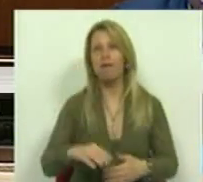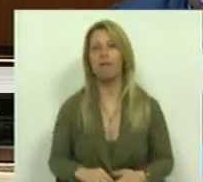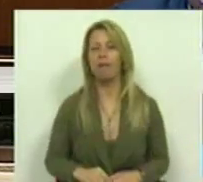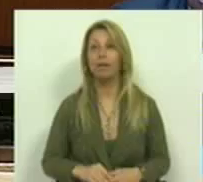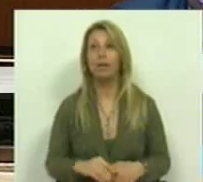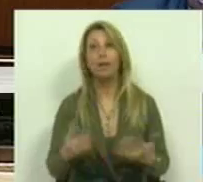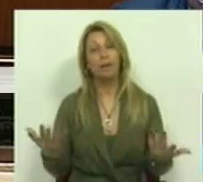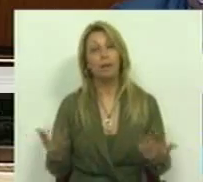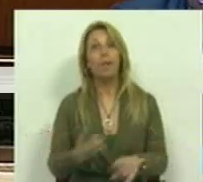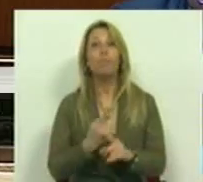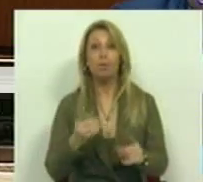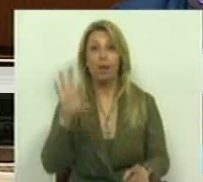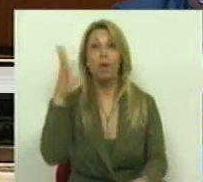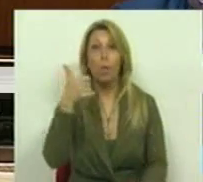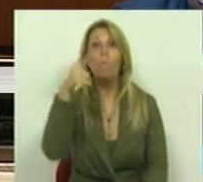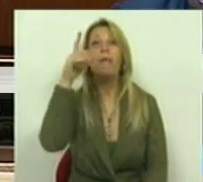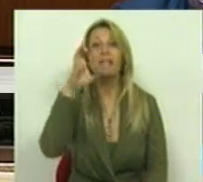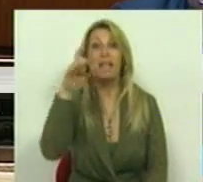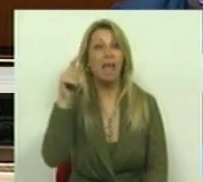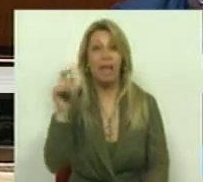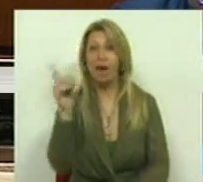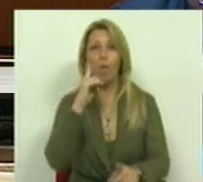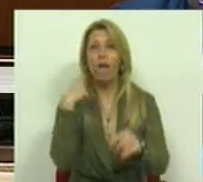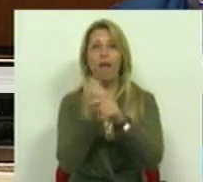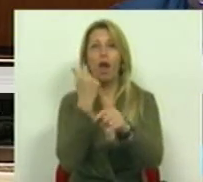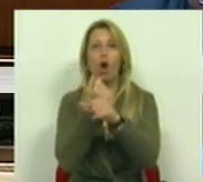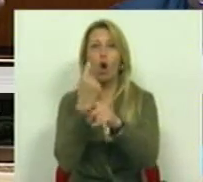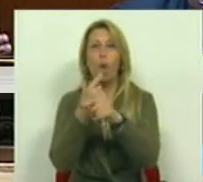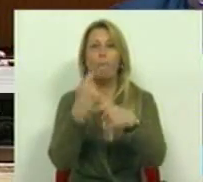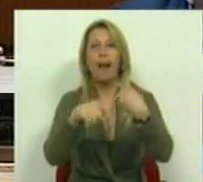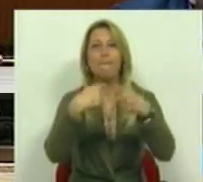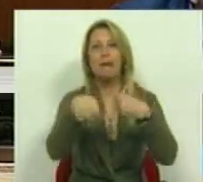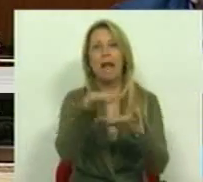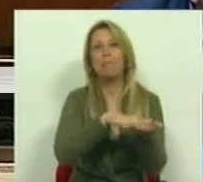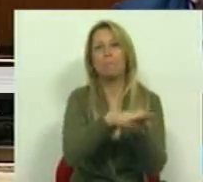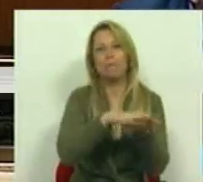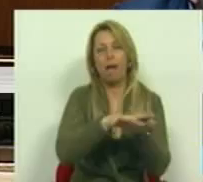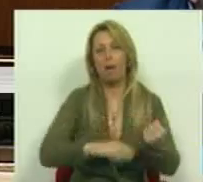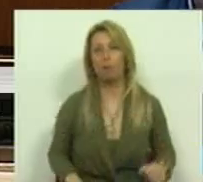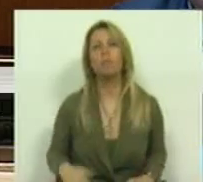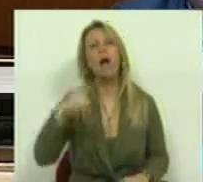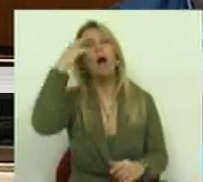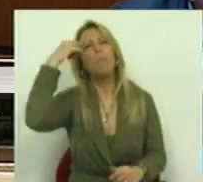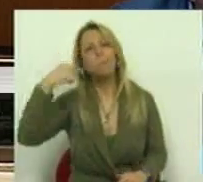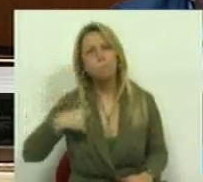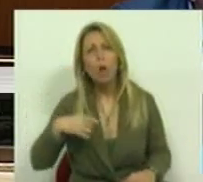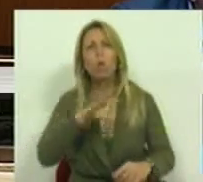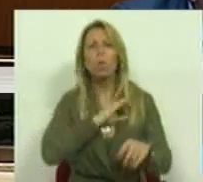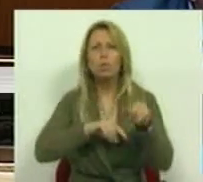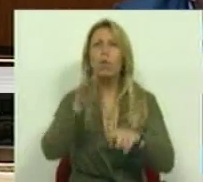o BCE, Sr. Deputado, não faz compras em mercado primário, eu sei que o Sr. Deputado